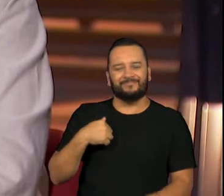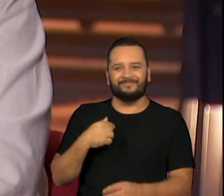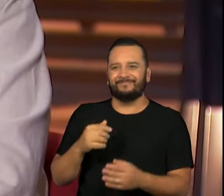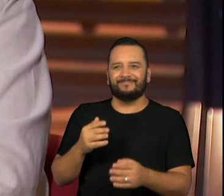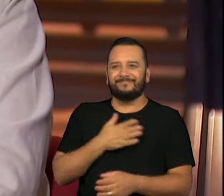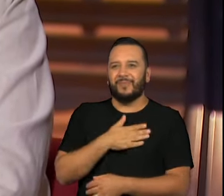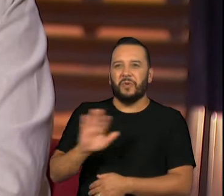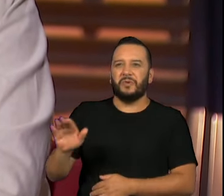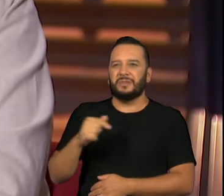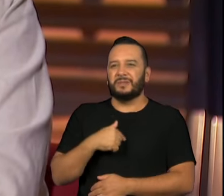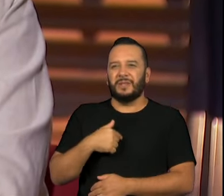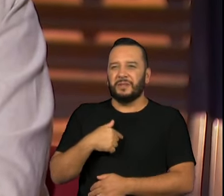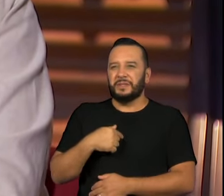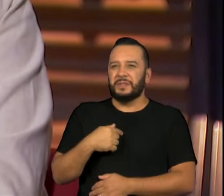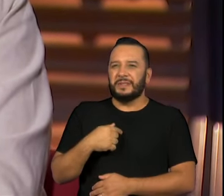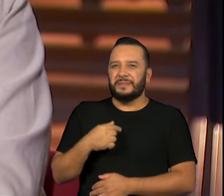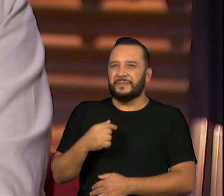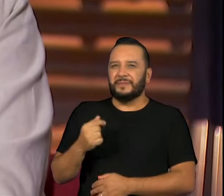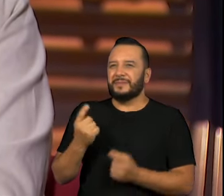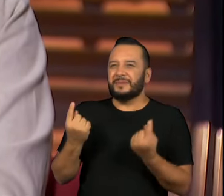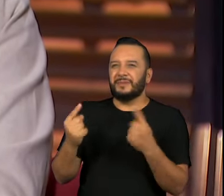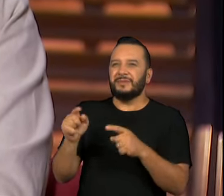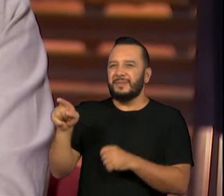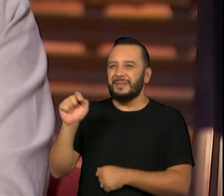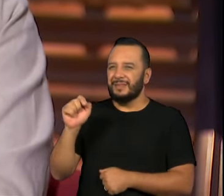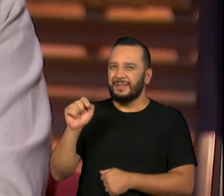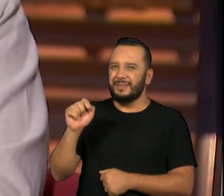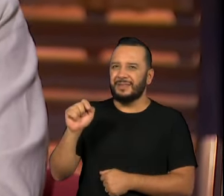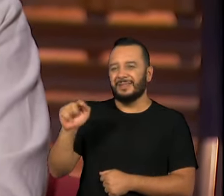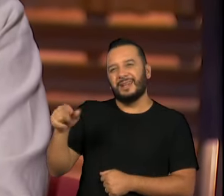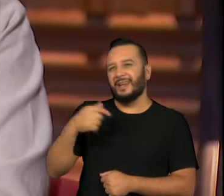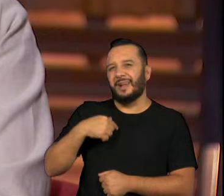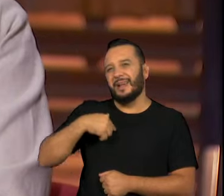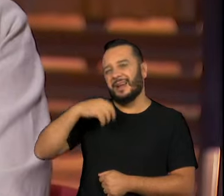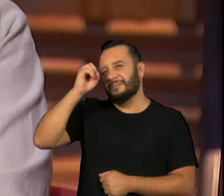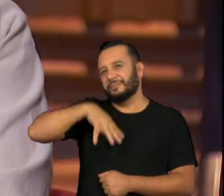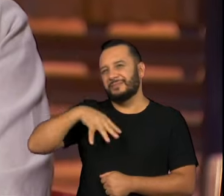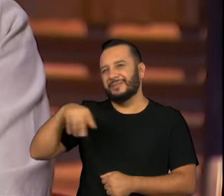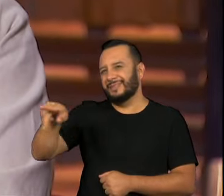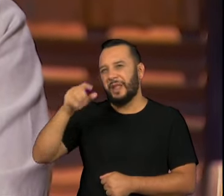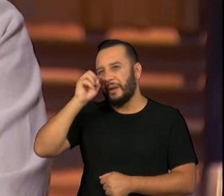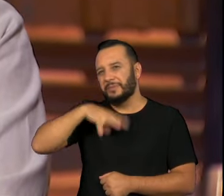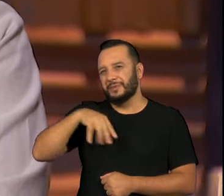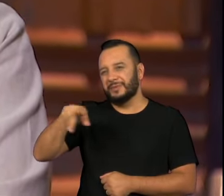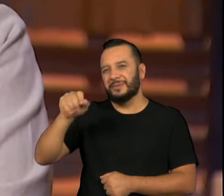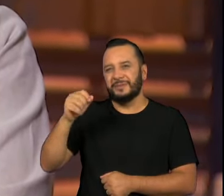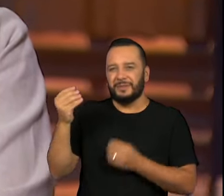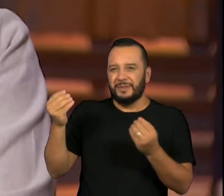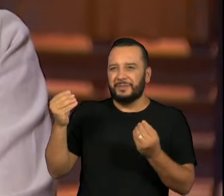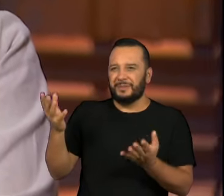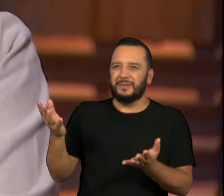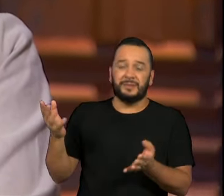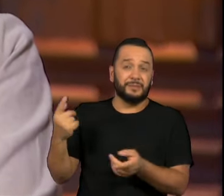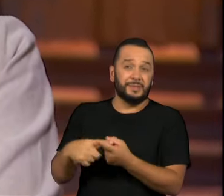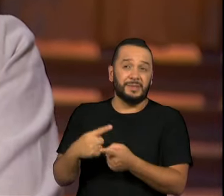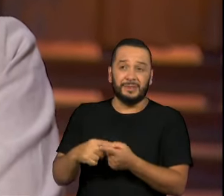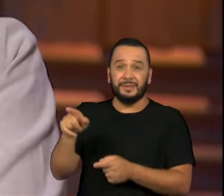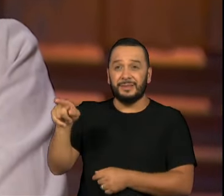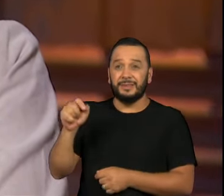não quero ficar rebatendo coisas absurdas de ser humano e até porque ele